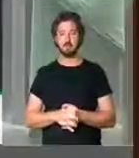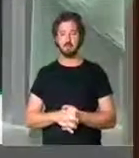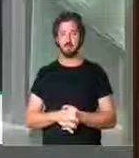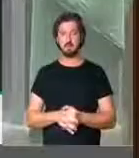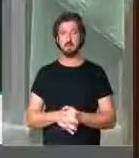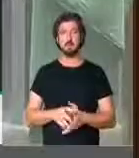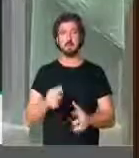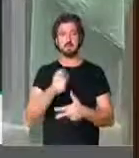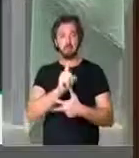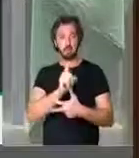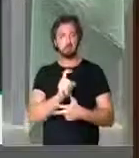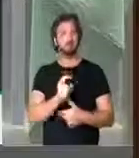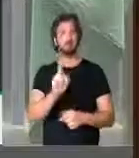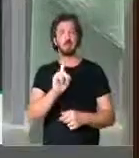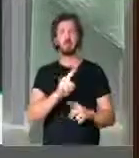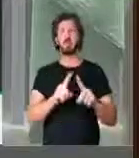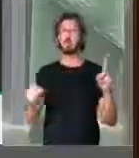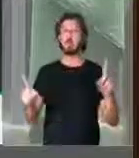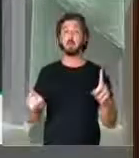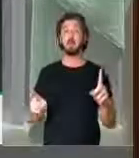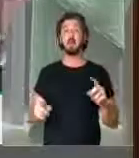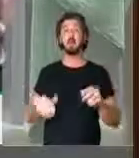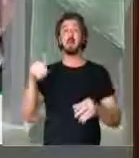Não só para o executivo, mas